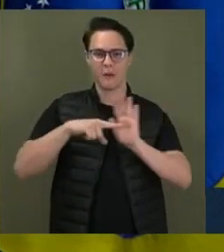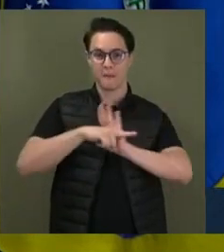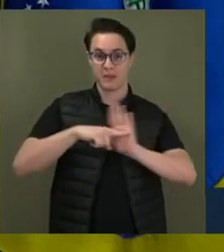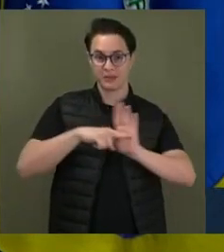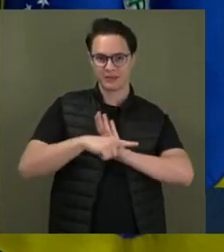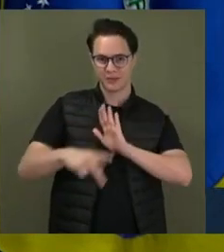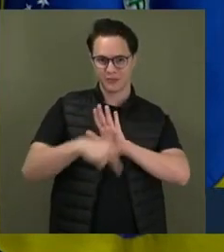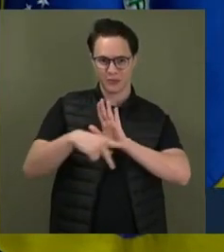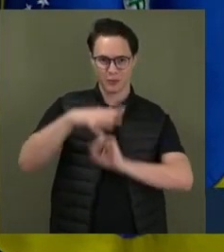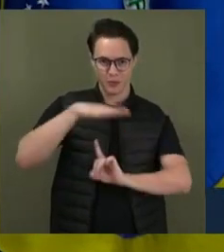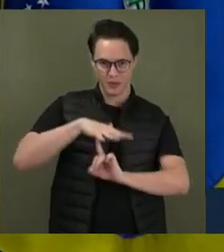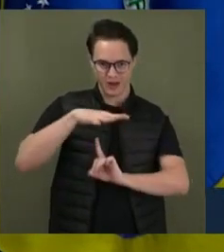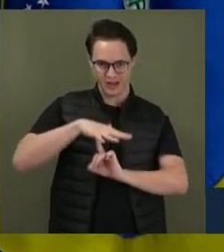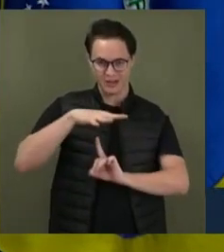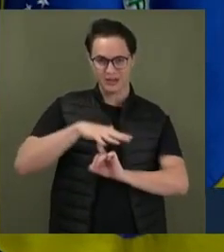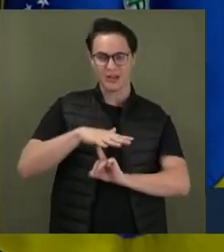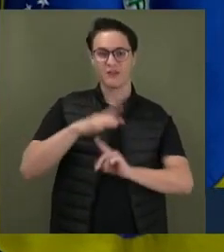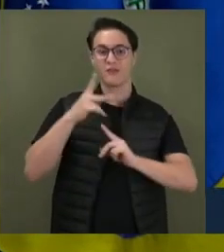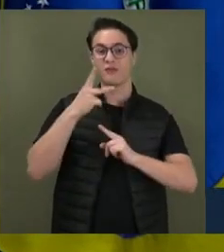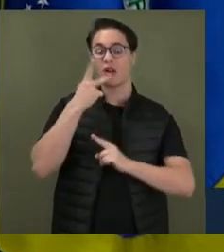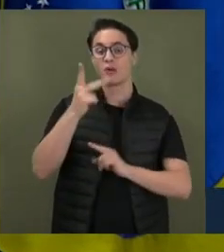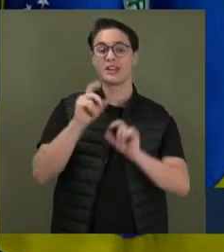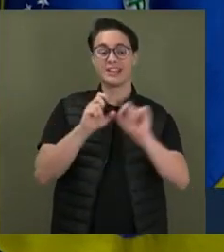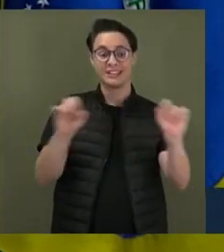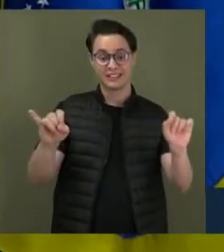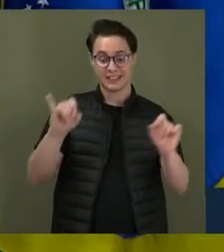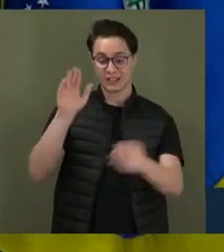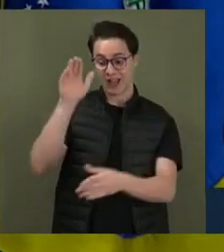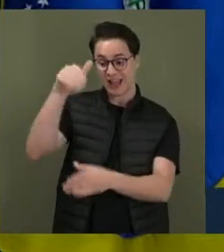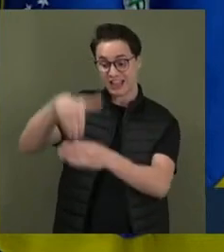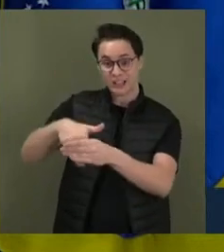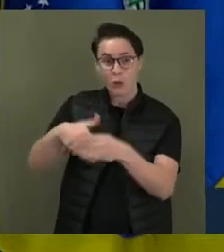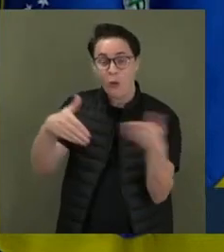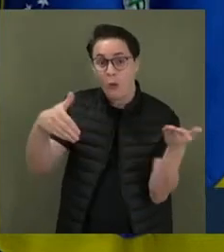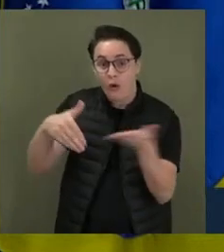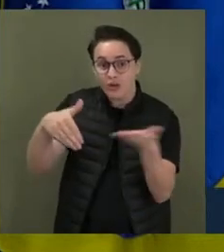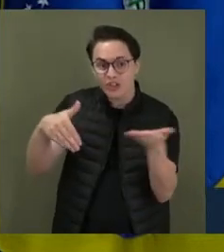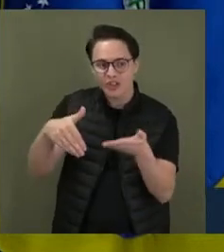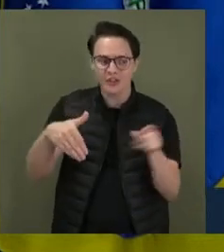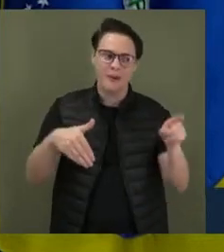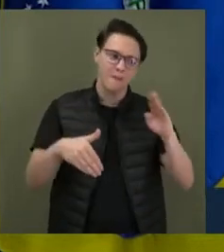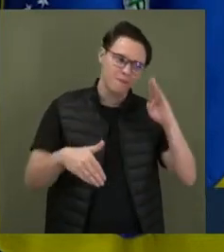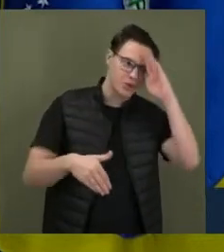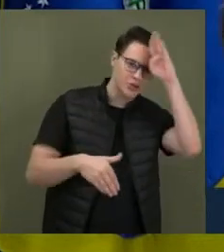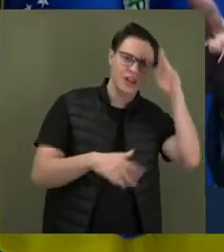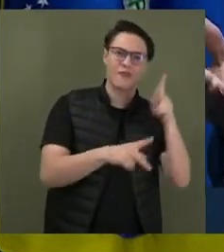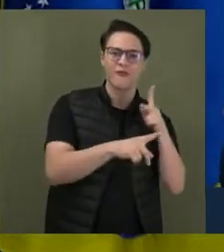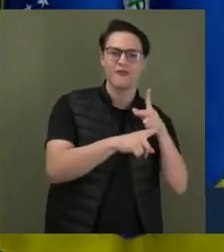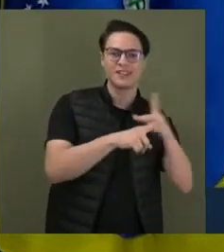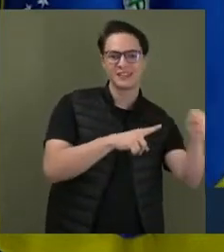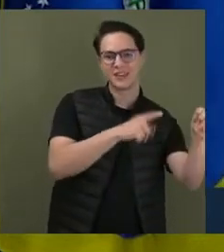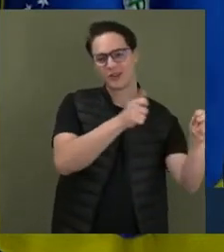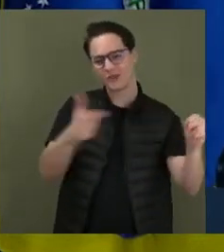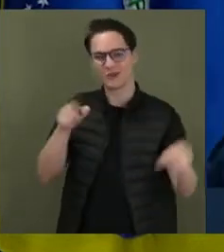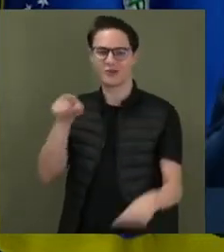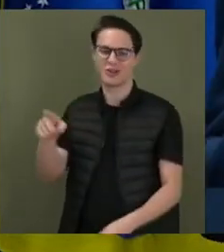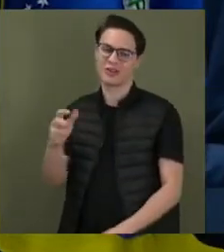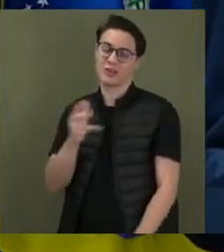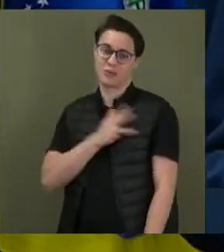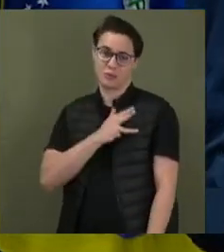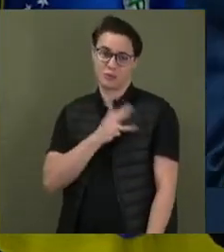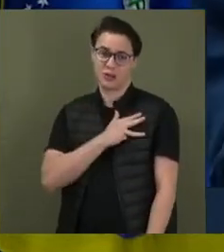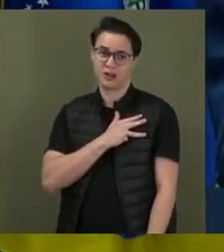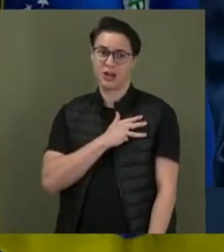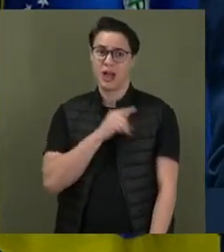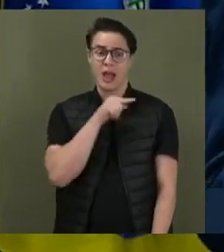Pesquisas que mostra que se a eleição fosse hoje, Bolsonaro ganharia de Lula. Ele que está inelegível, ele que